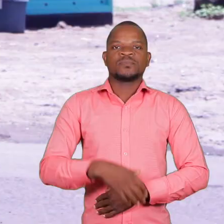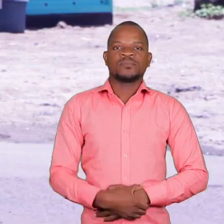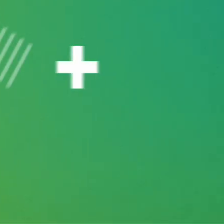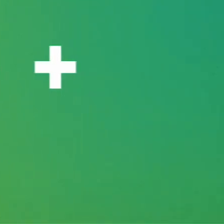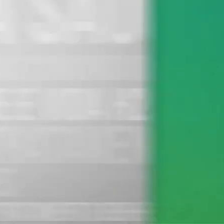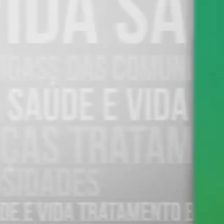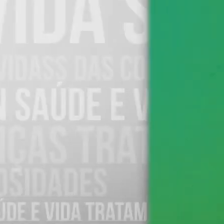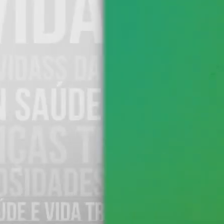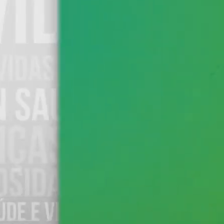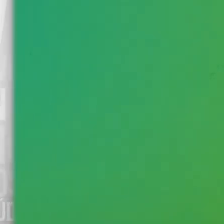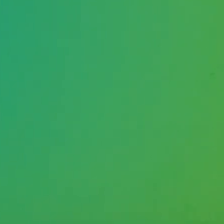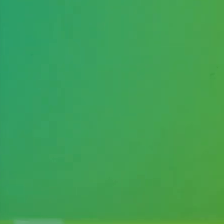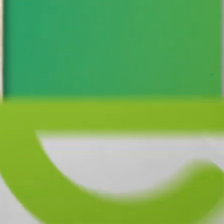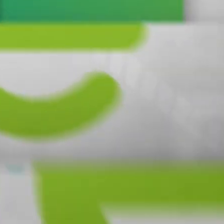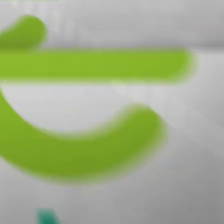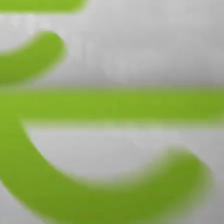Pemba.